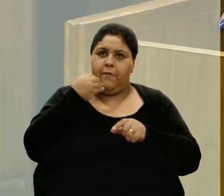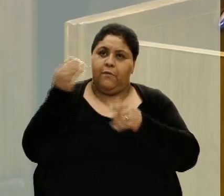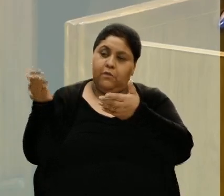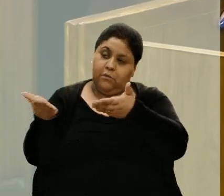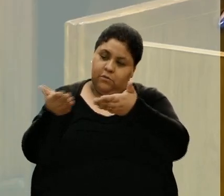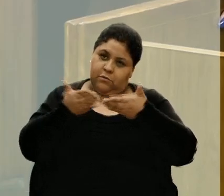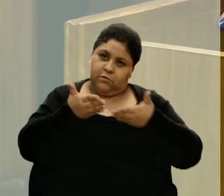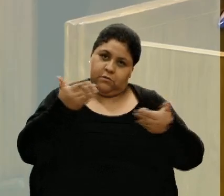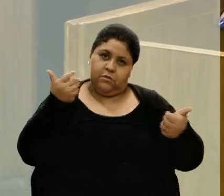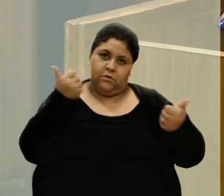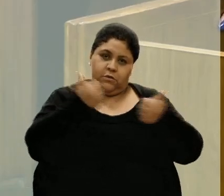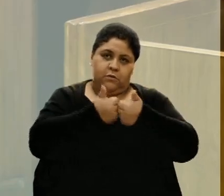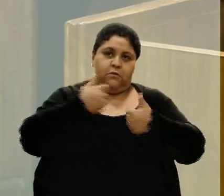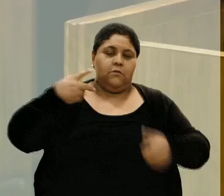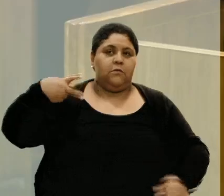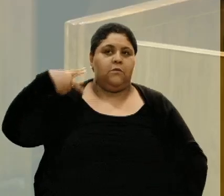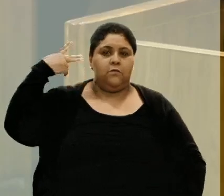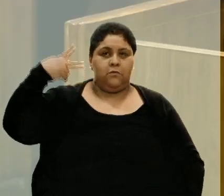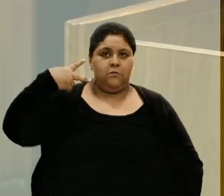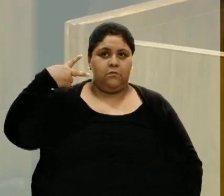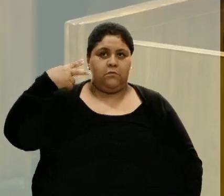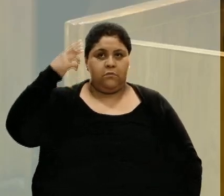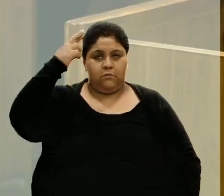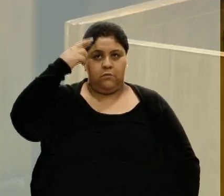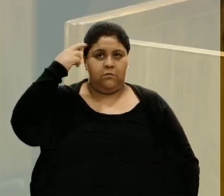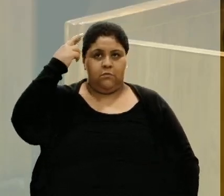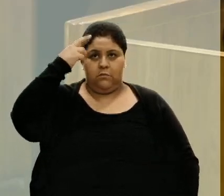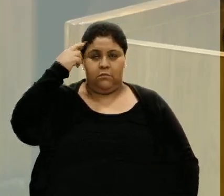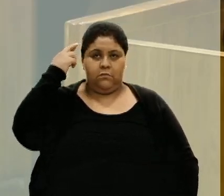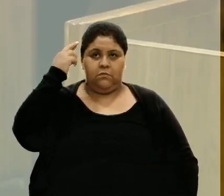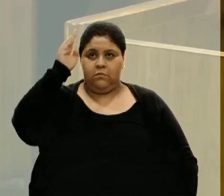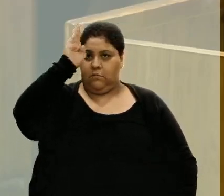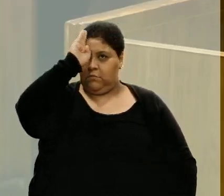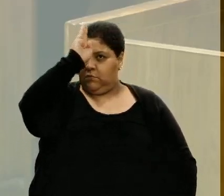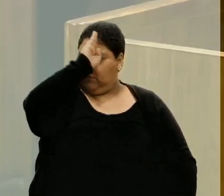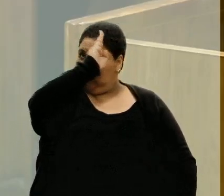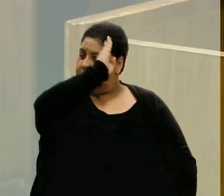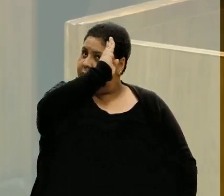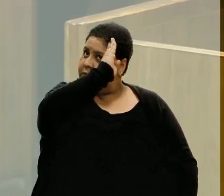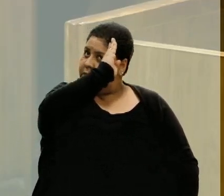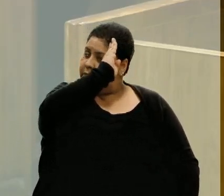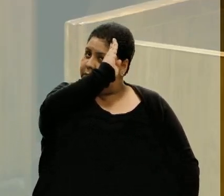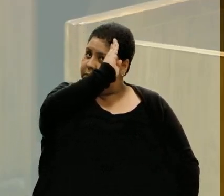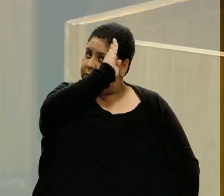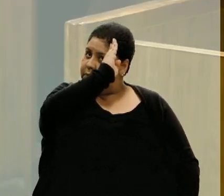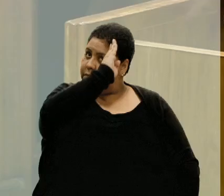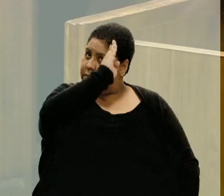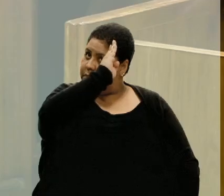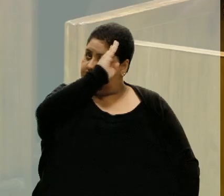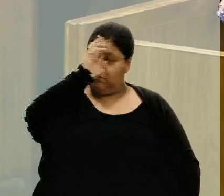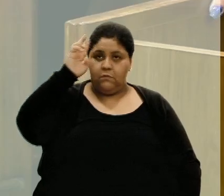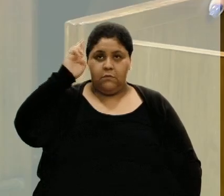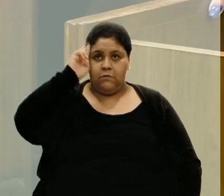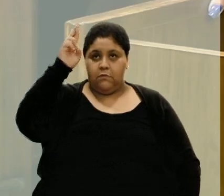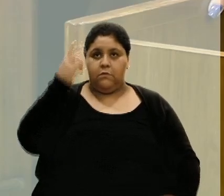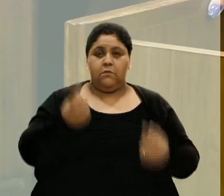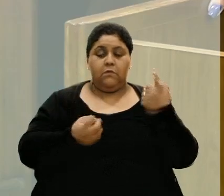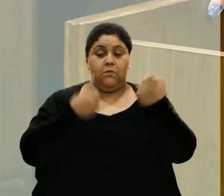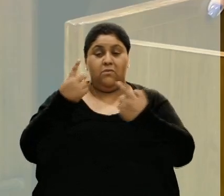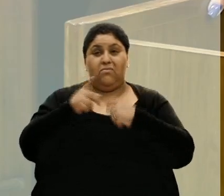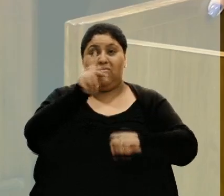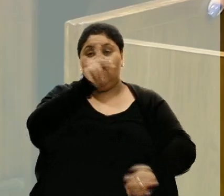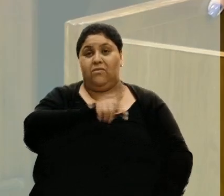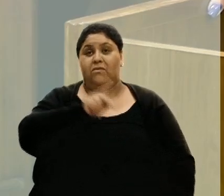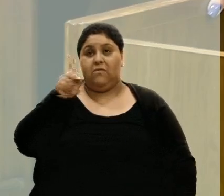junto com o vereador Rafael e o vereador Bressan, a diretora e algumas professoras,